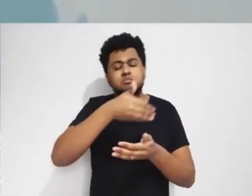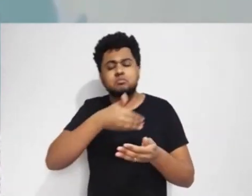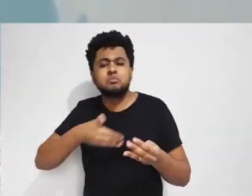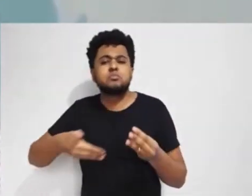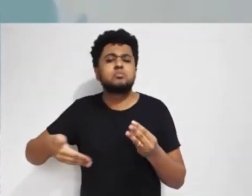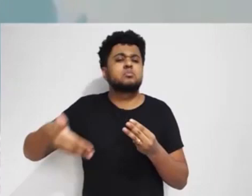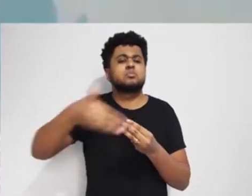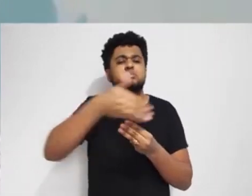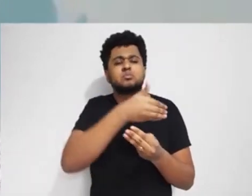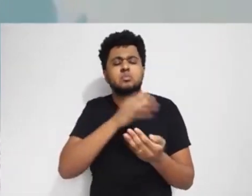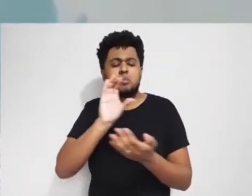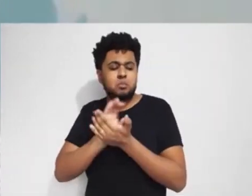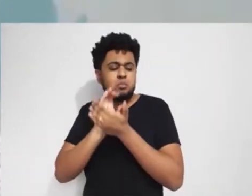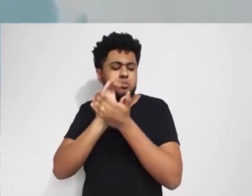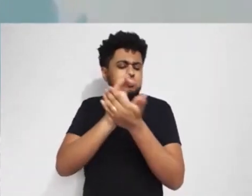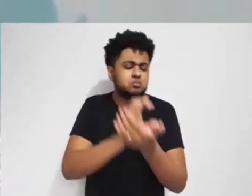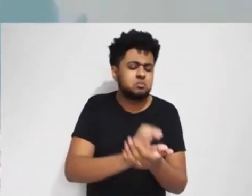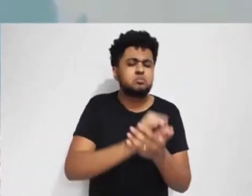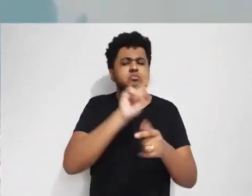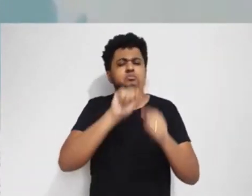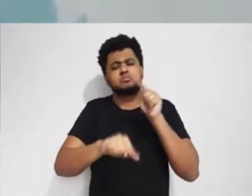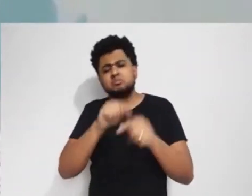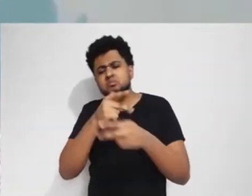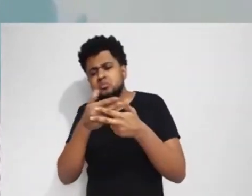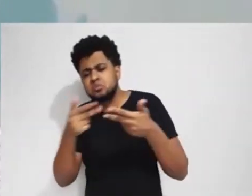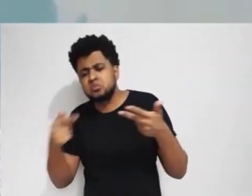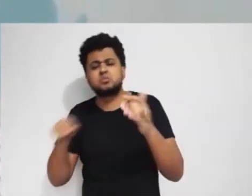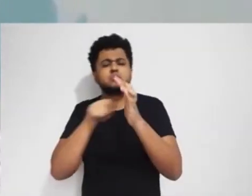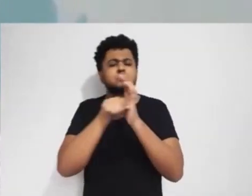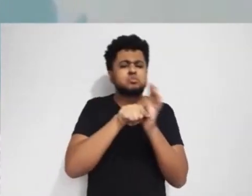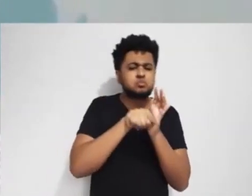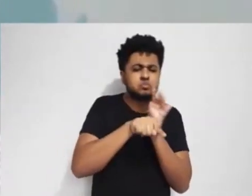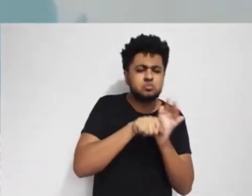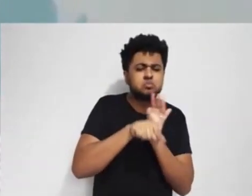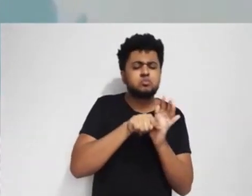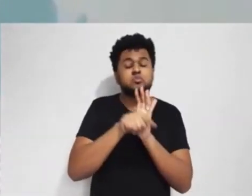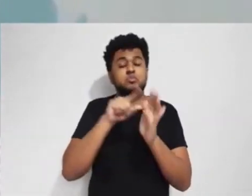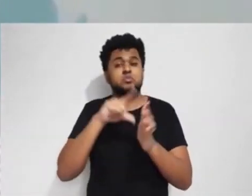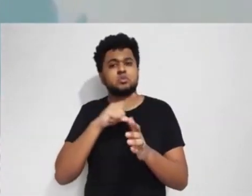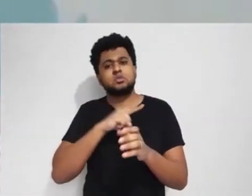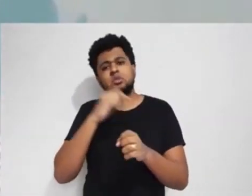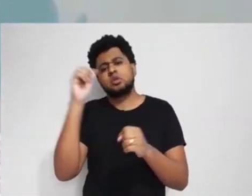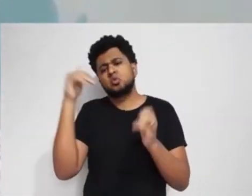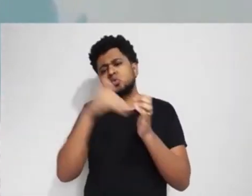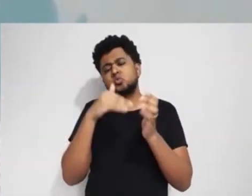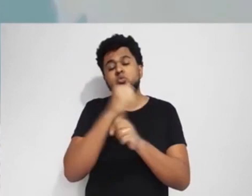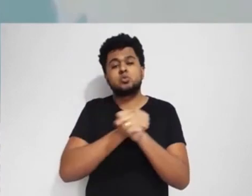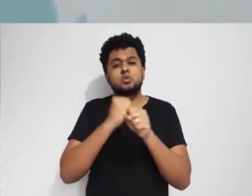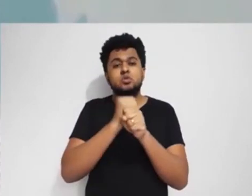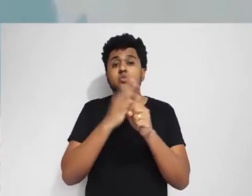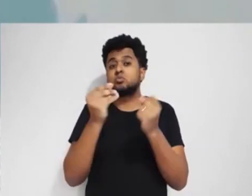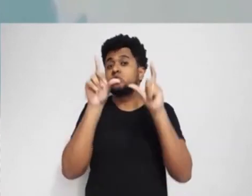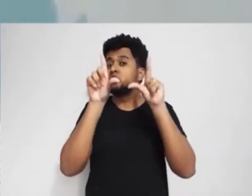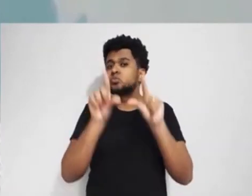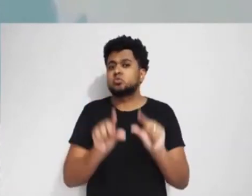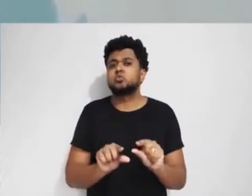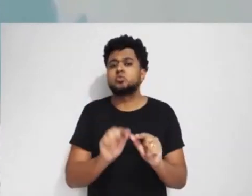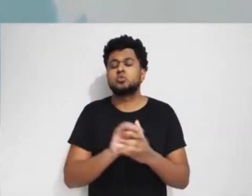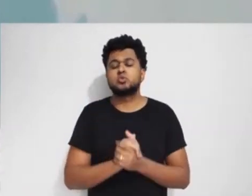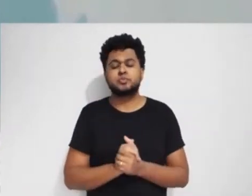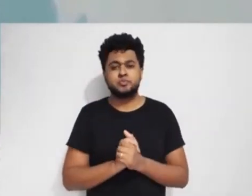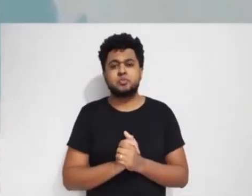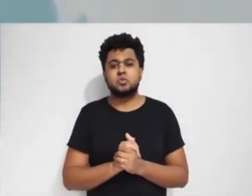de equipamentos, recursos para pesquisas que estavam nos últimos anos bem diminuídos. Então, a gente viu que